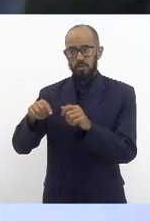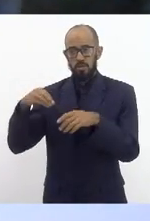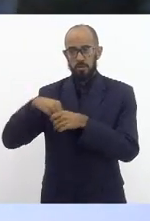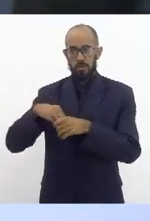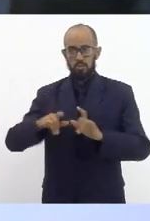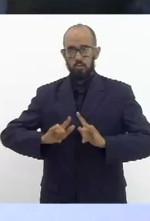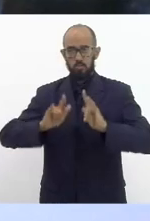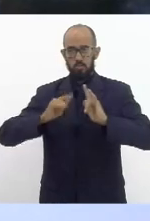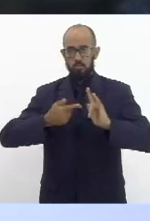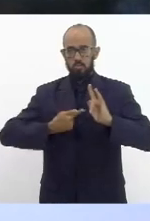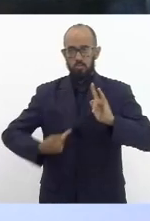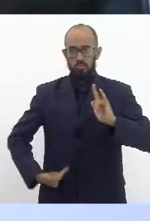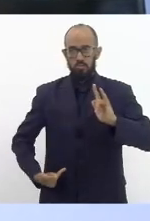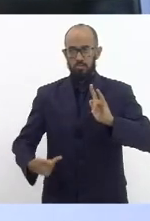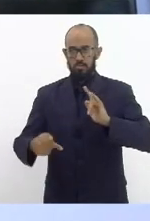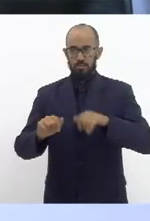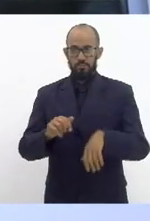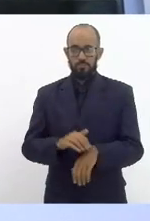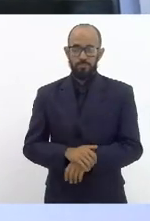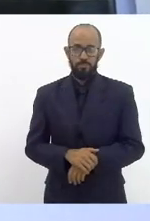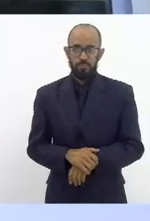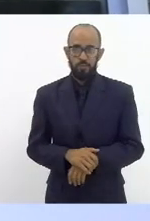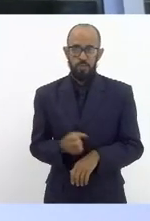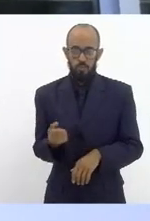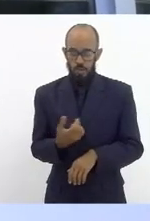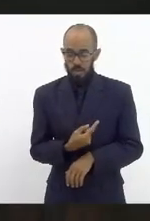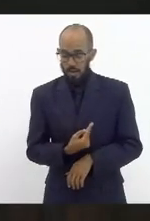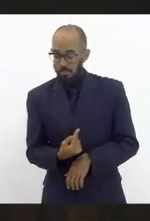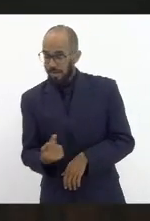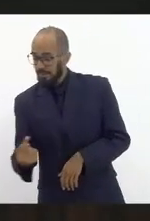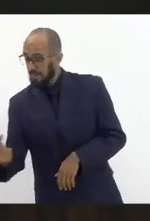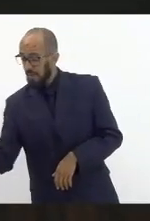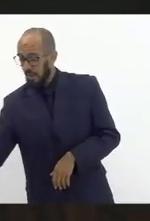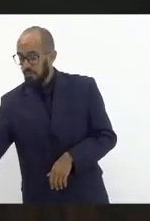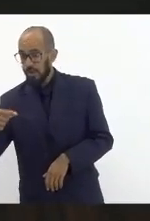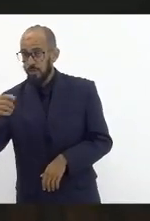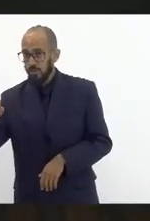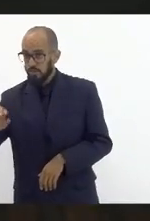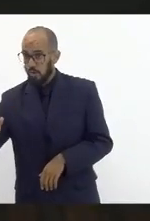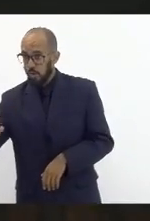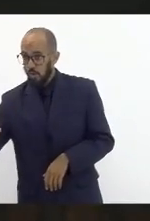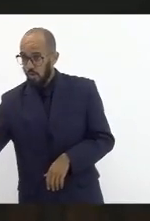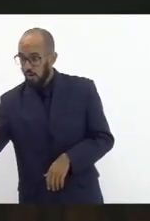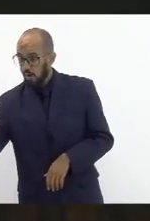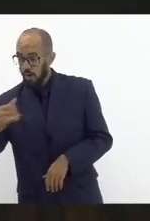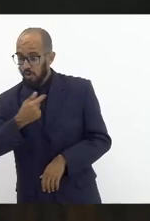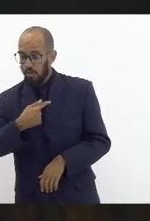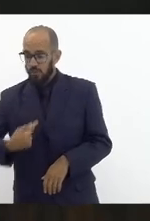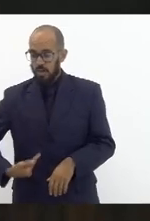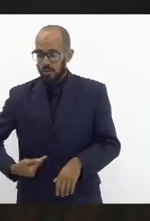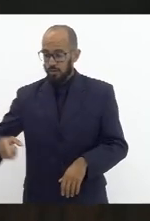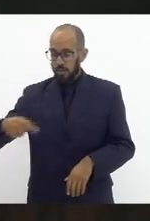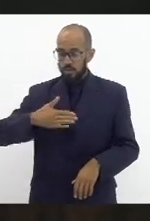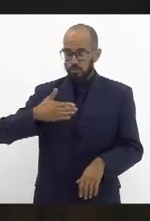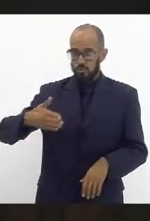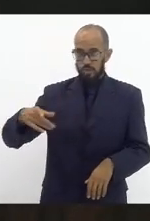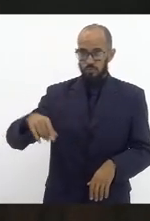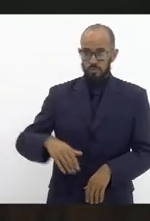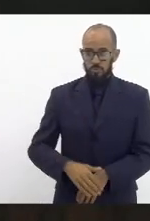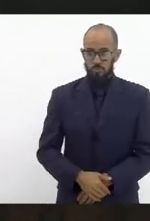Quem você era e não... Se escondia, e quando ela passava, Márcio, a gente, governadora, ela tomava um susto, cara. Era incrível